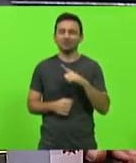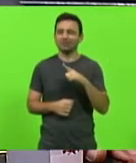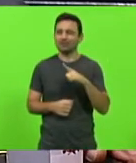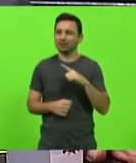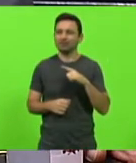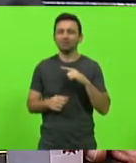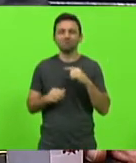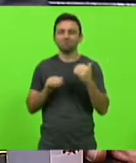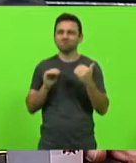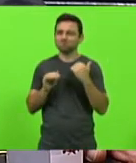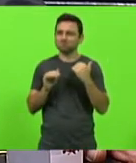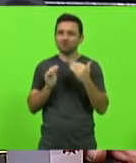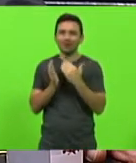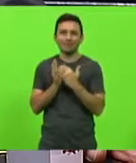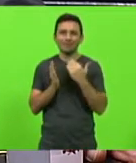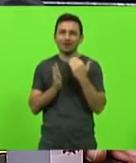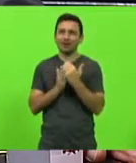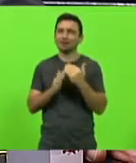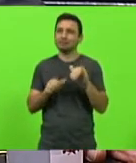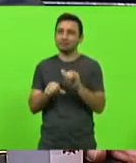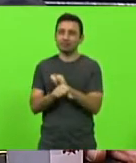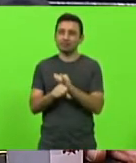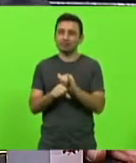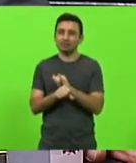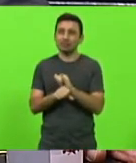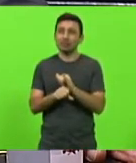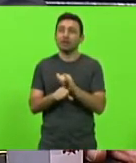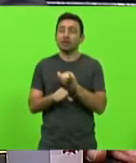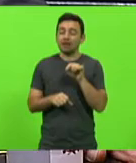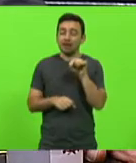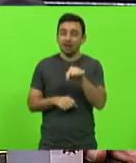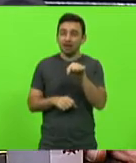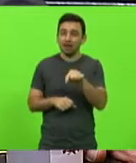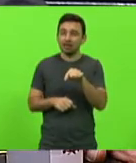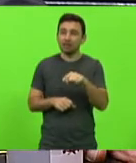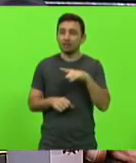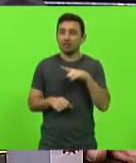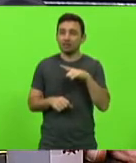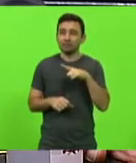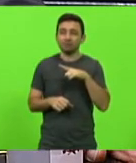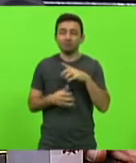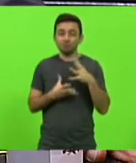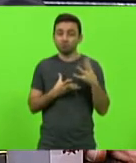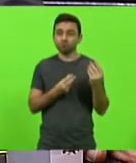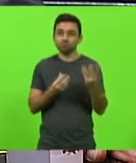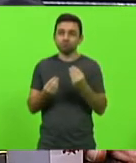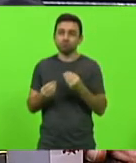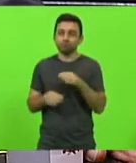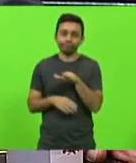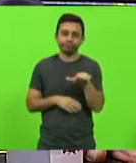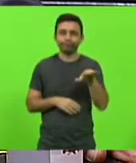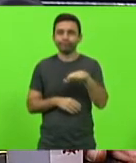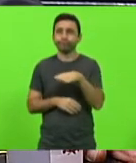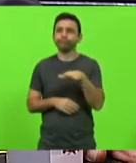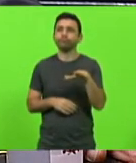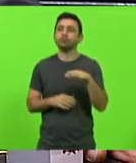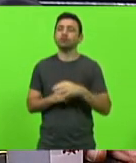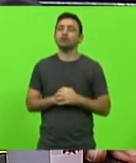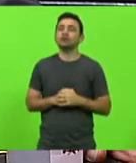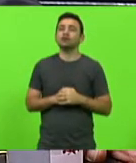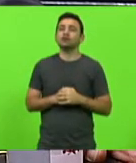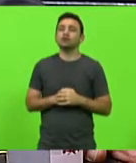estratégia que é ociosa, eu digo que é sinuosa, e isso tem causado